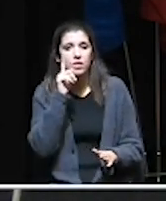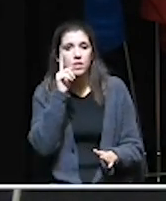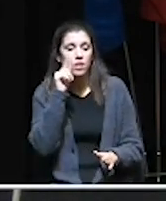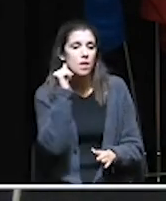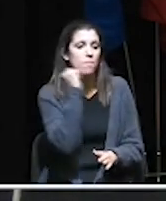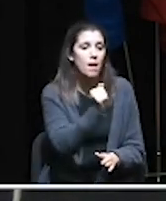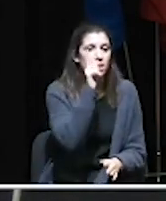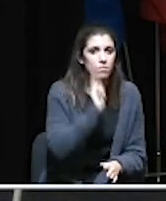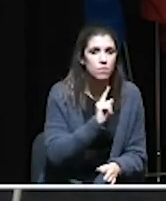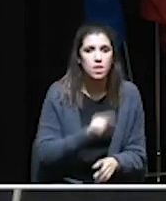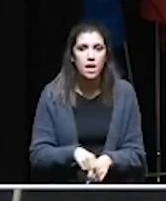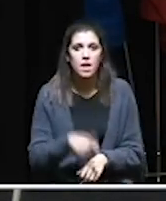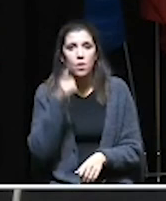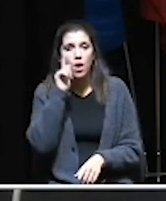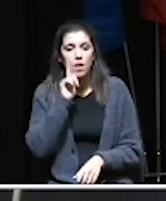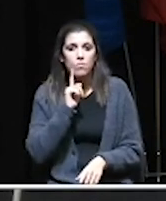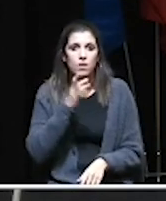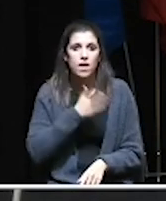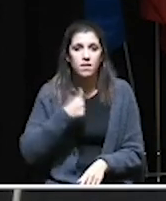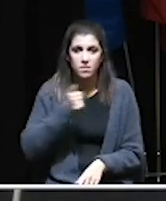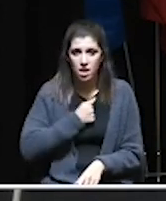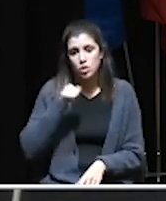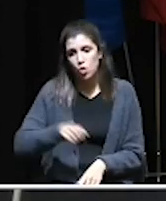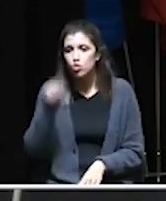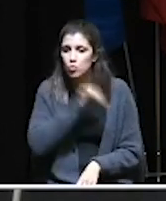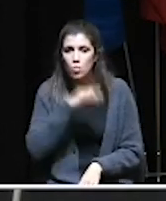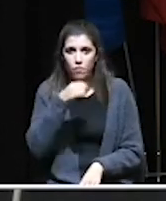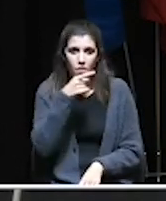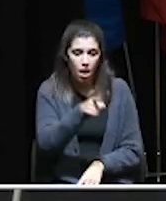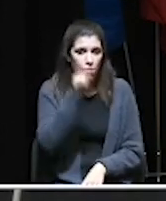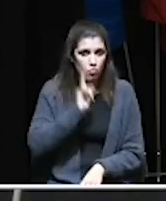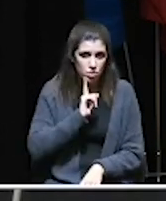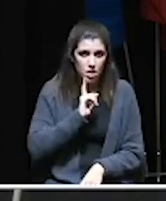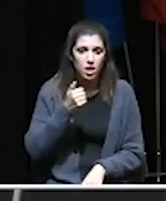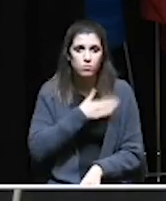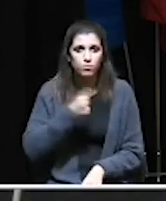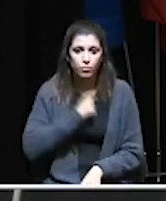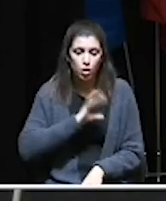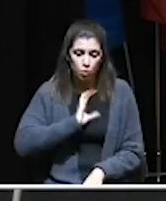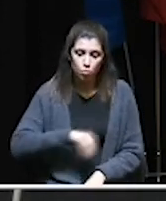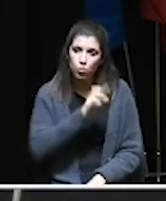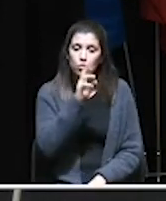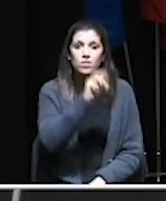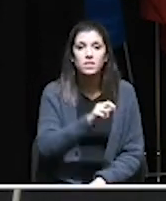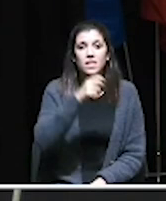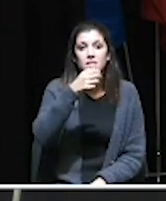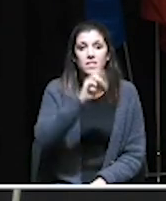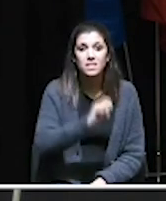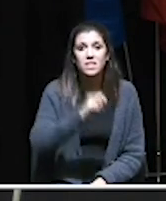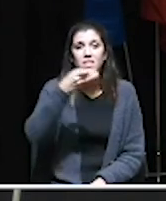Quando falamos de mulheres trans, e é também um dia para falarmos de mulheres trans, em todo o mundo, 375 pessoas trans